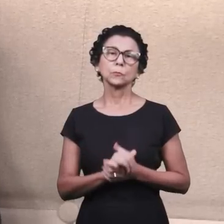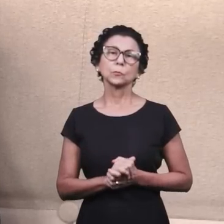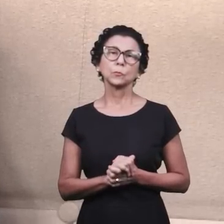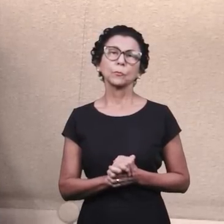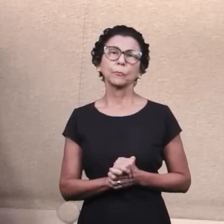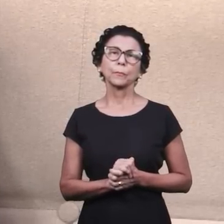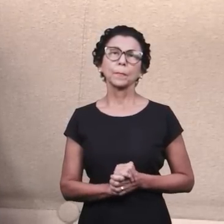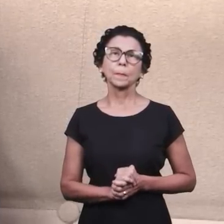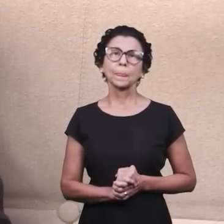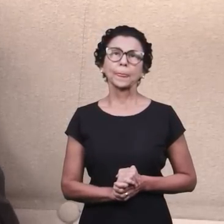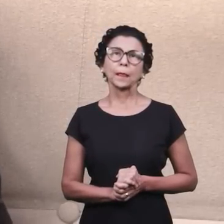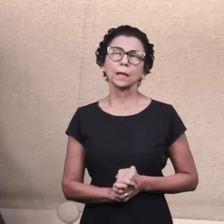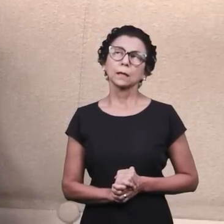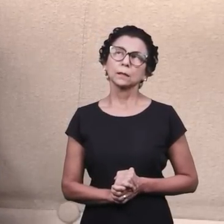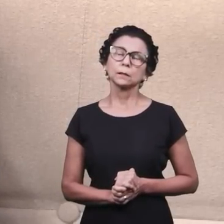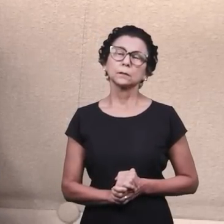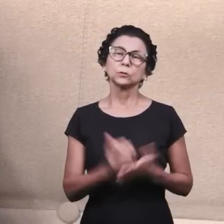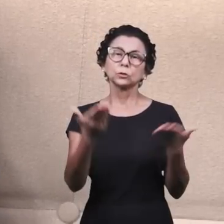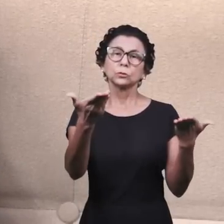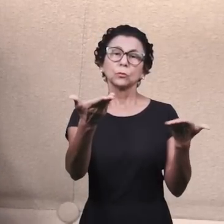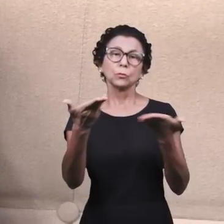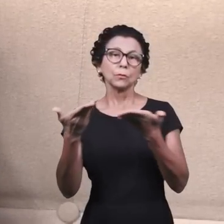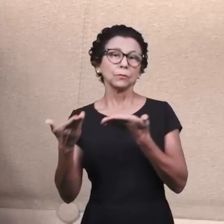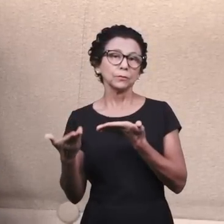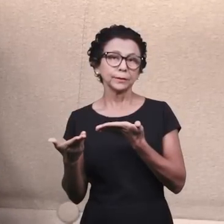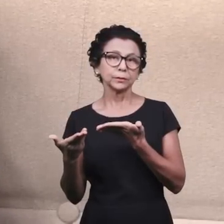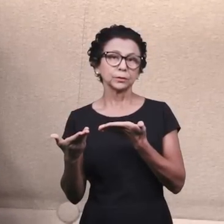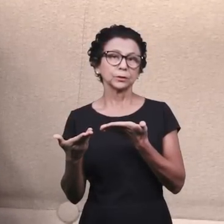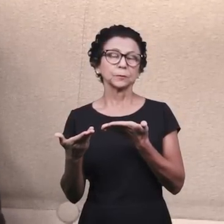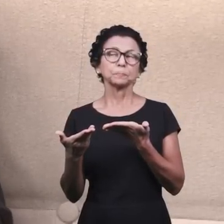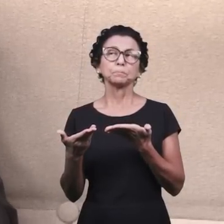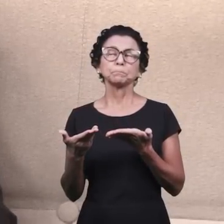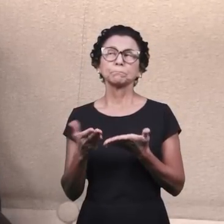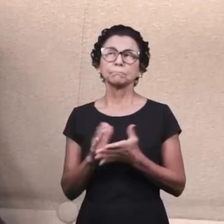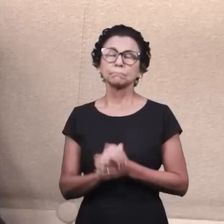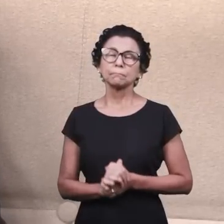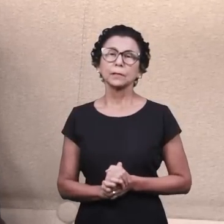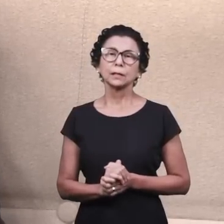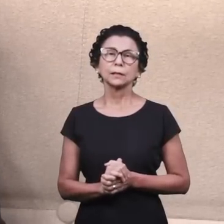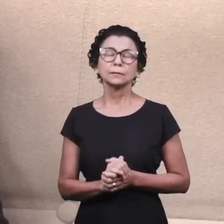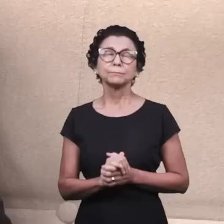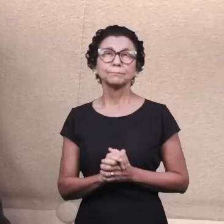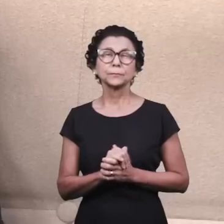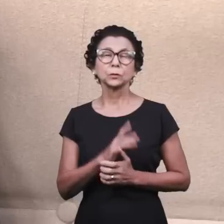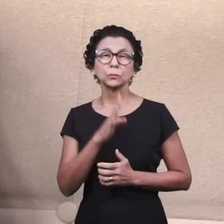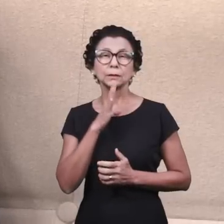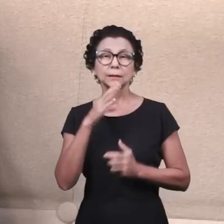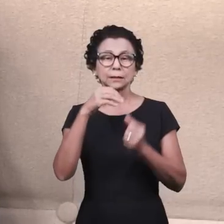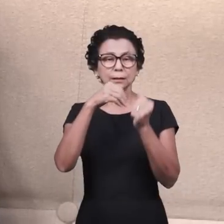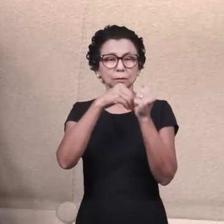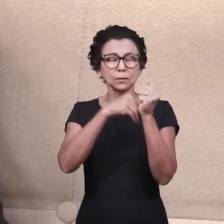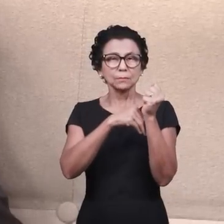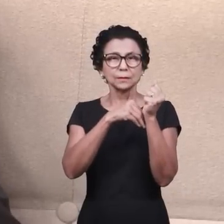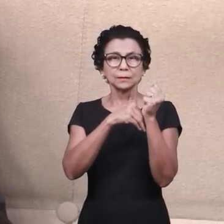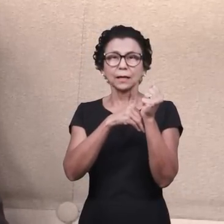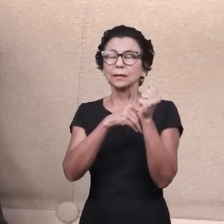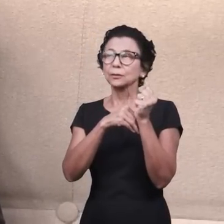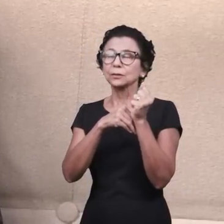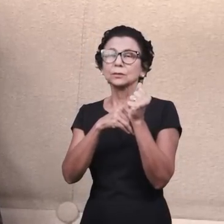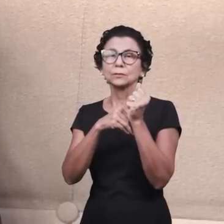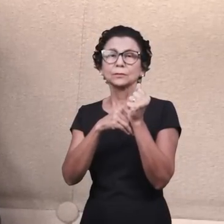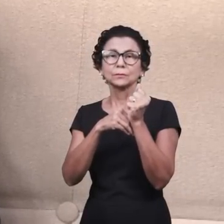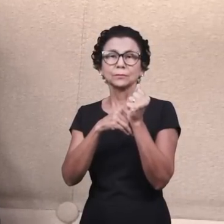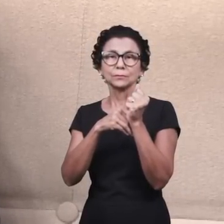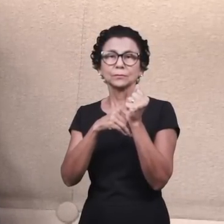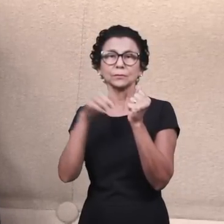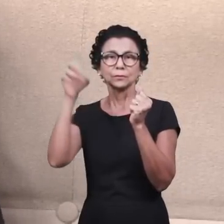um convite ao homem para que o homem penetre nos mistérios de Deus. É claro que